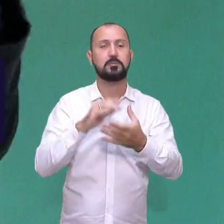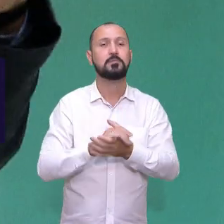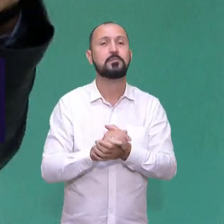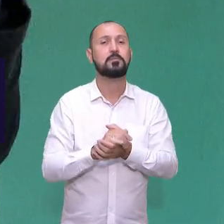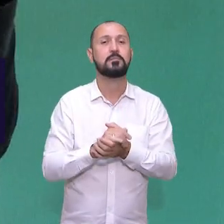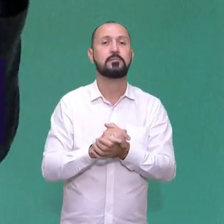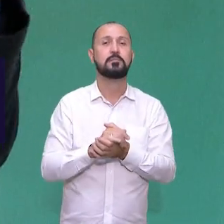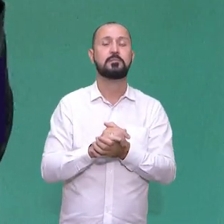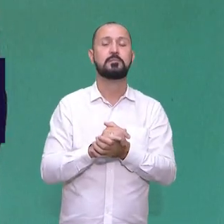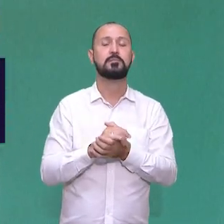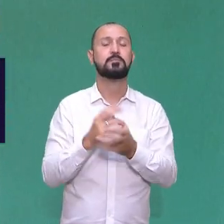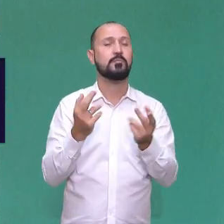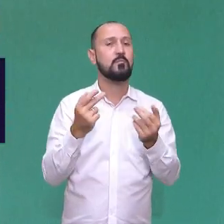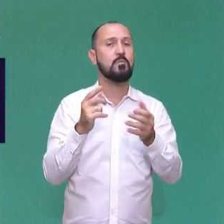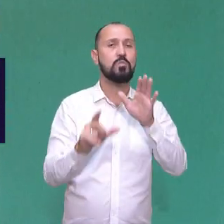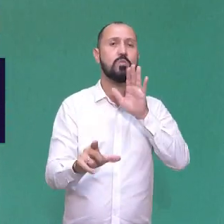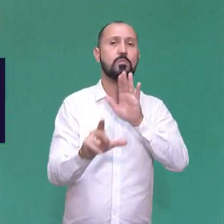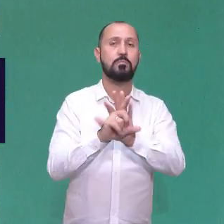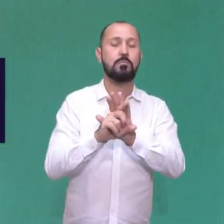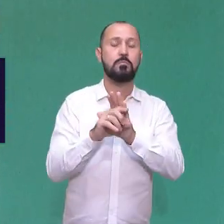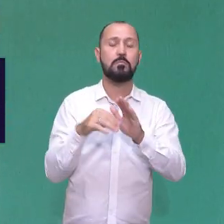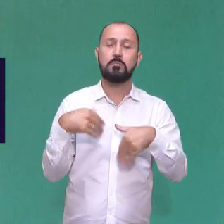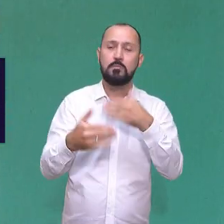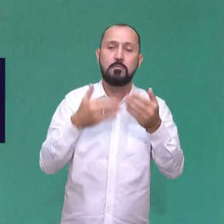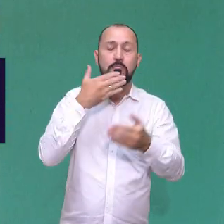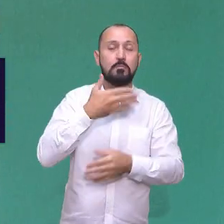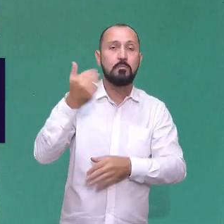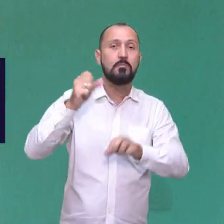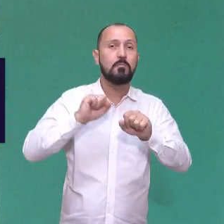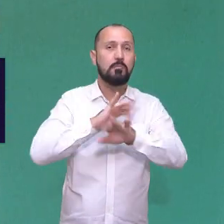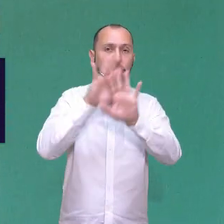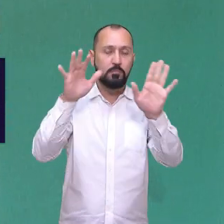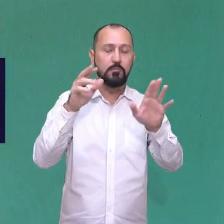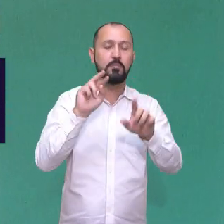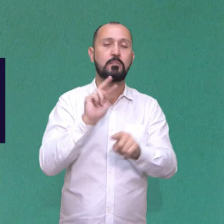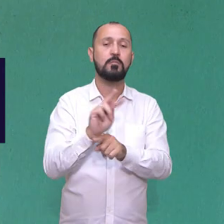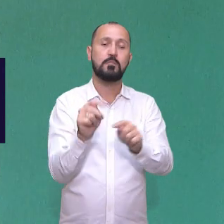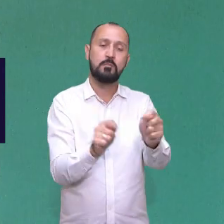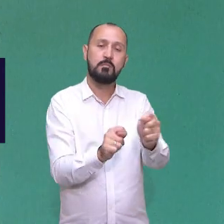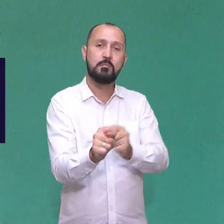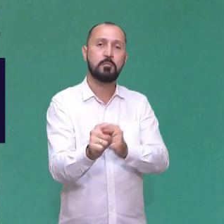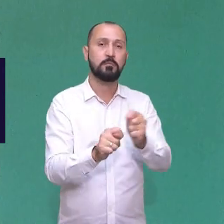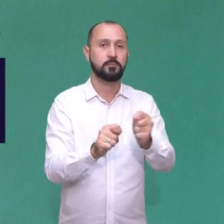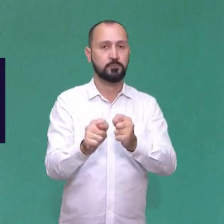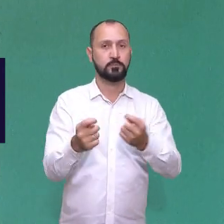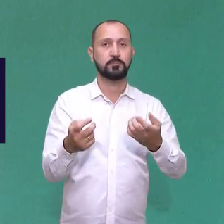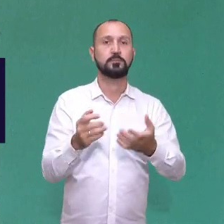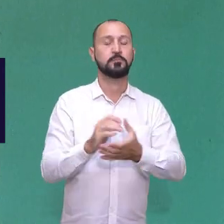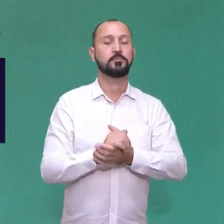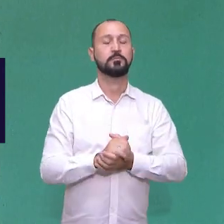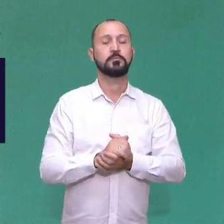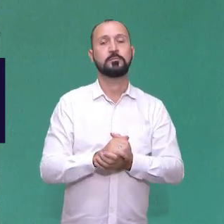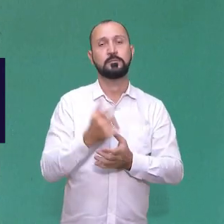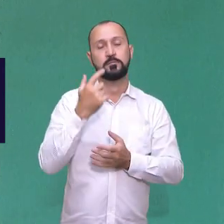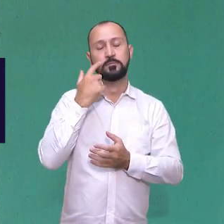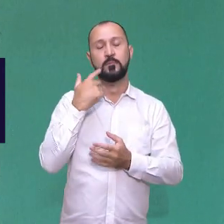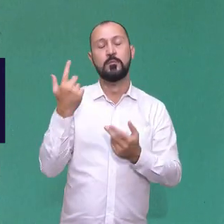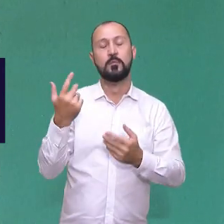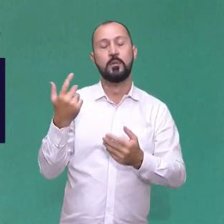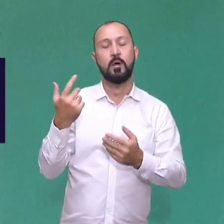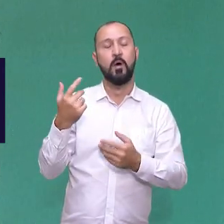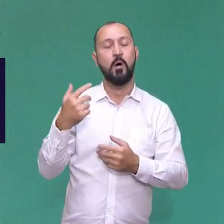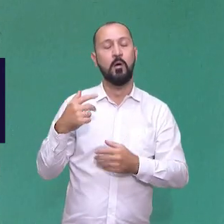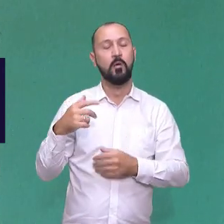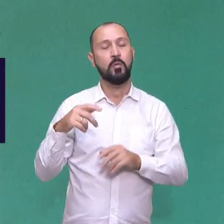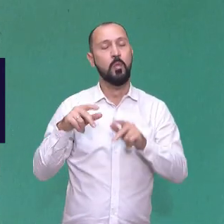da obra, tá tudo ali os indicadores. Isso, quando foi criada essa lei, foi para aumentar e melhorar a transparência e o controle